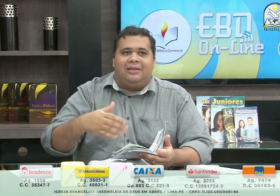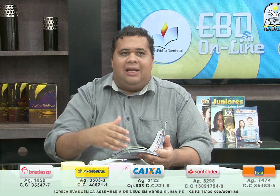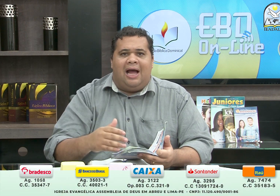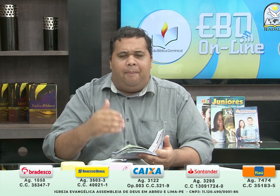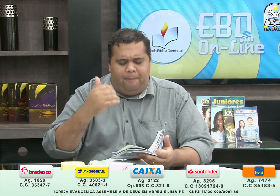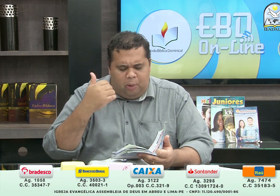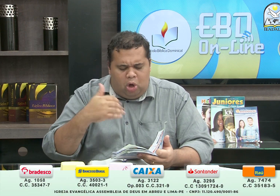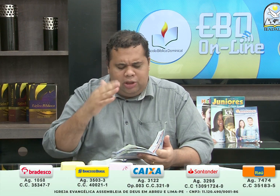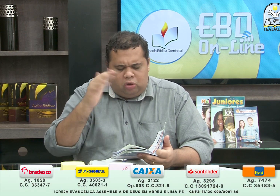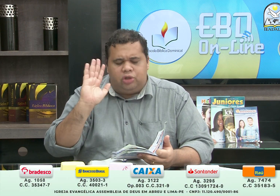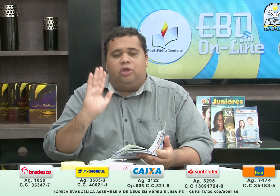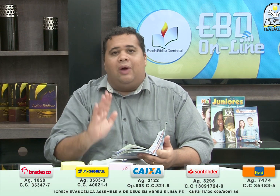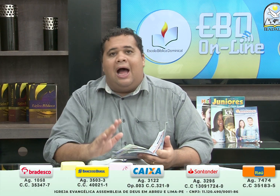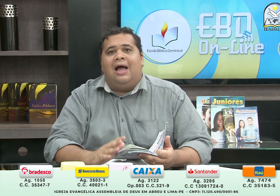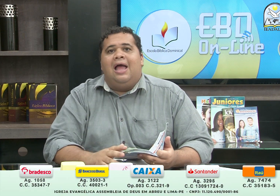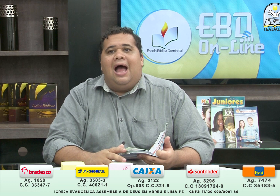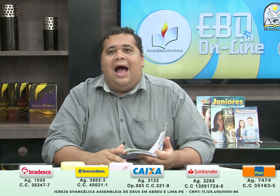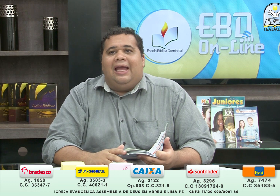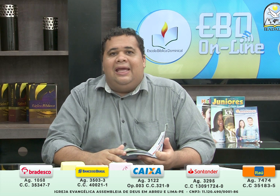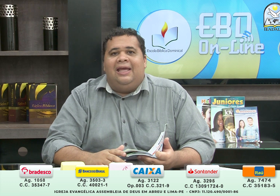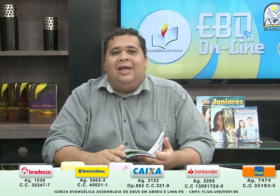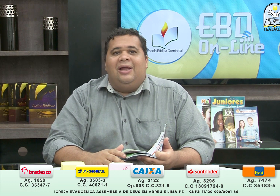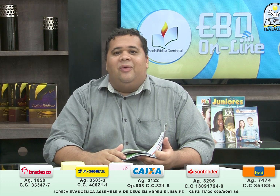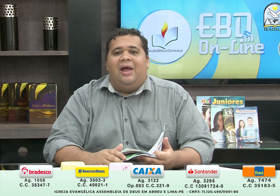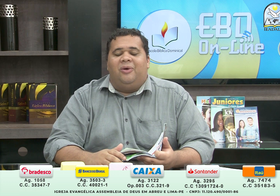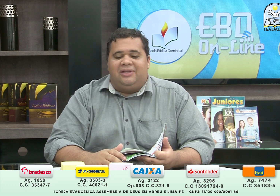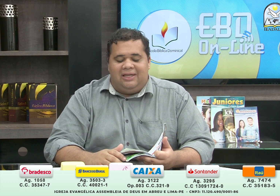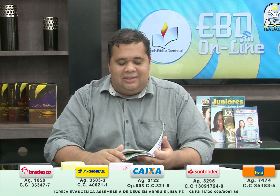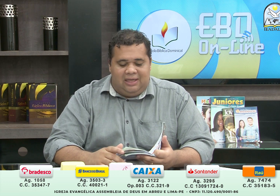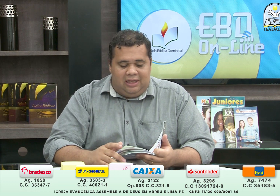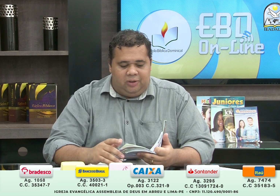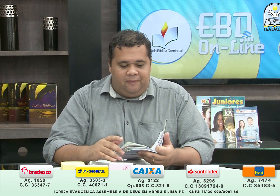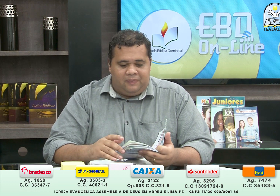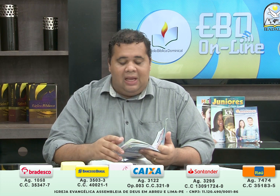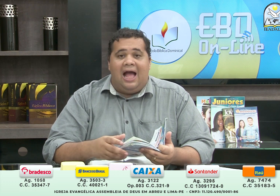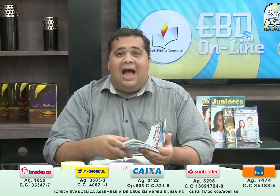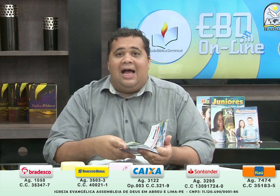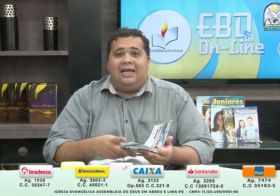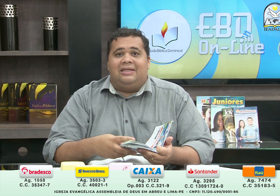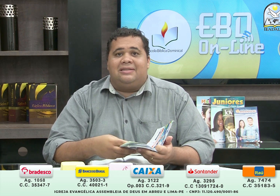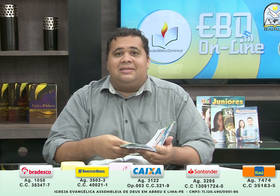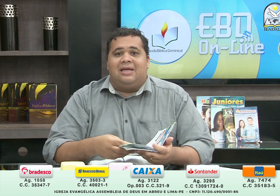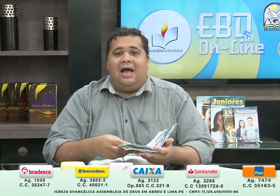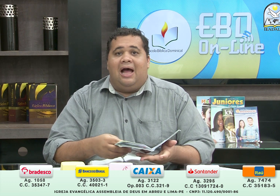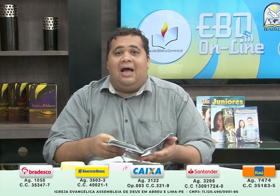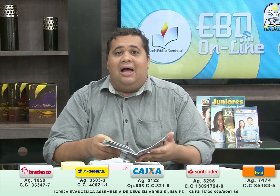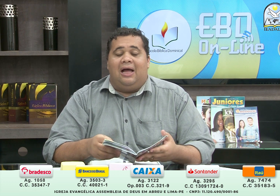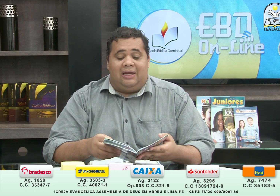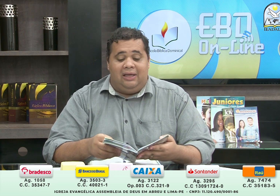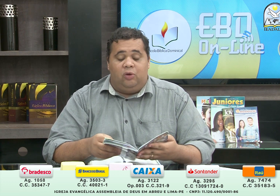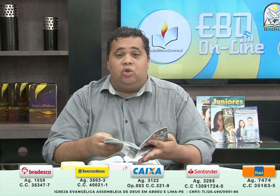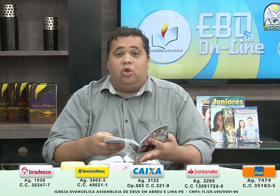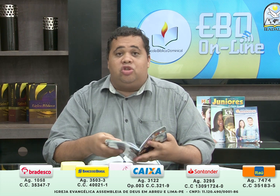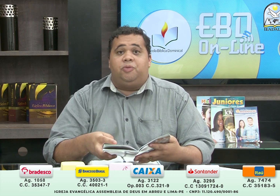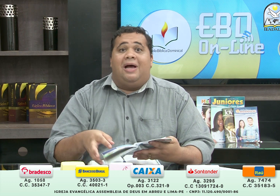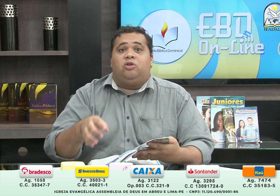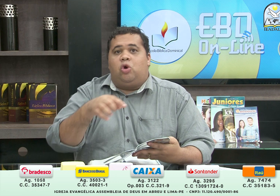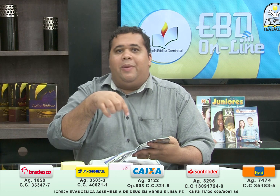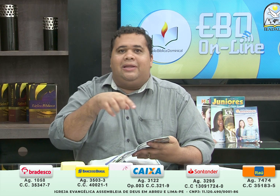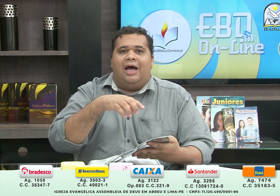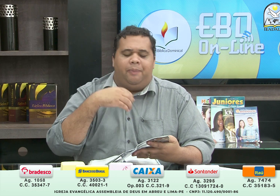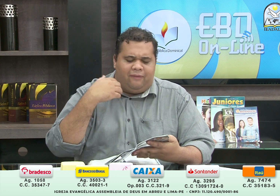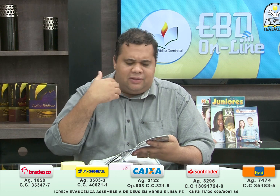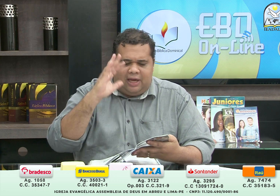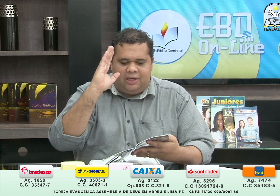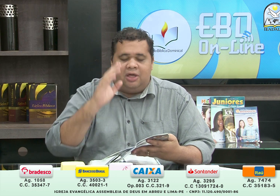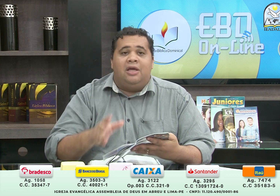e compartilhar pode continuar aí não é utilizando as a a aqui o nosso espaço do